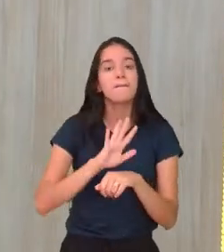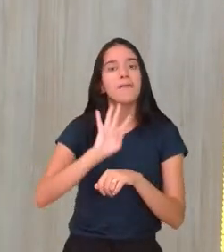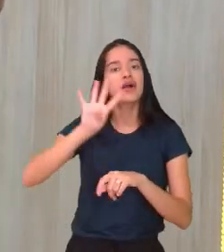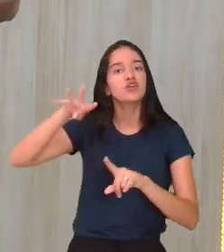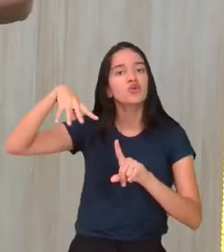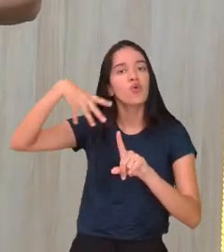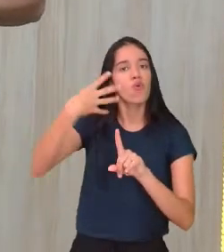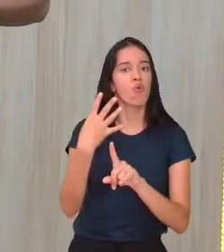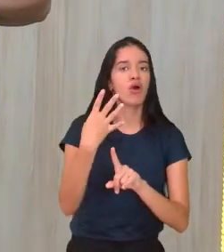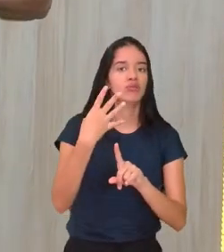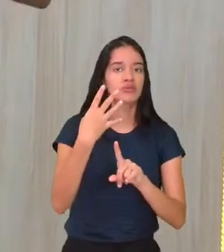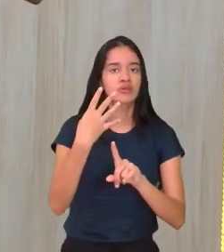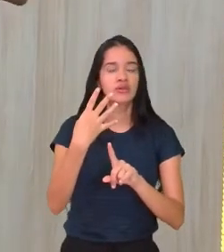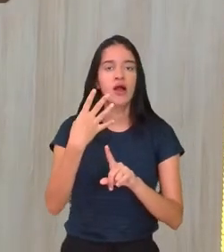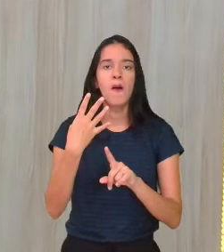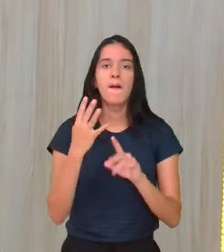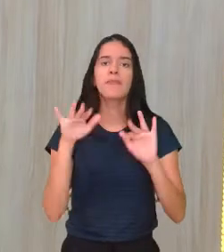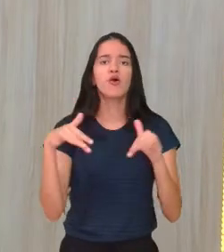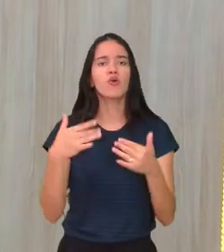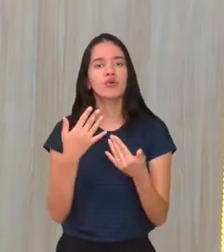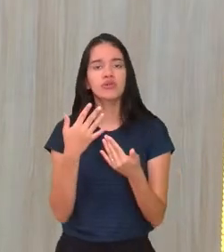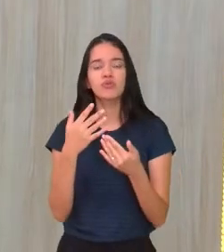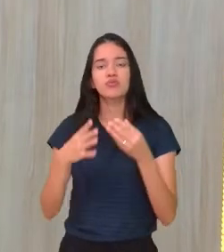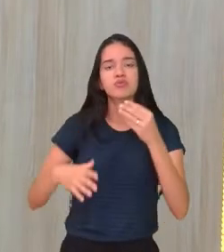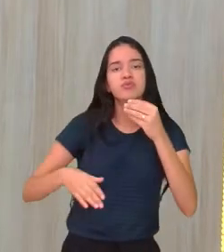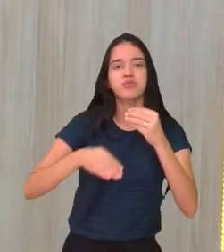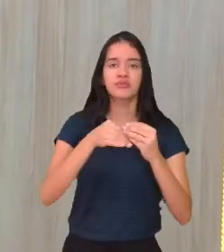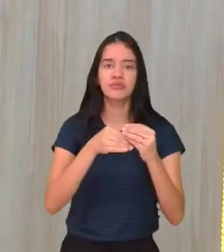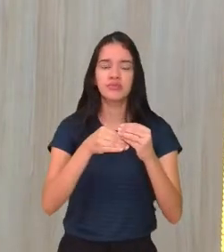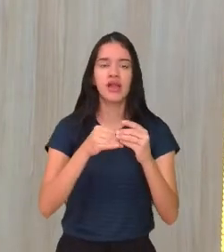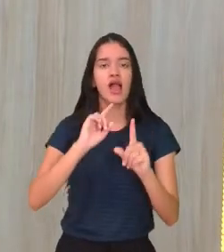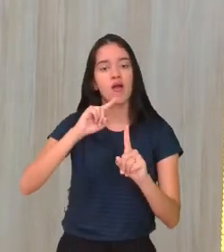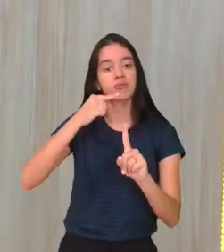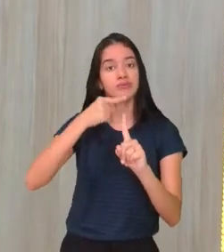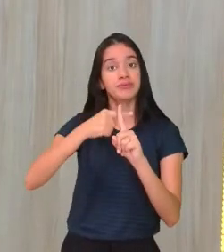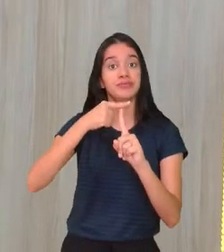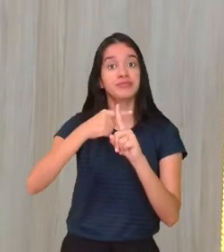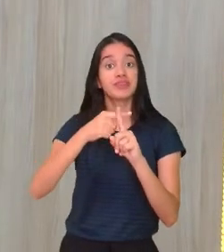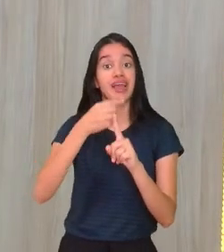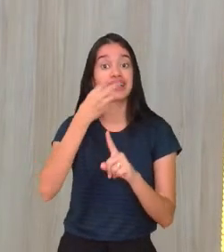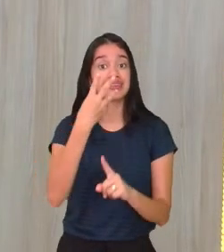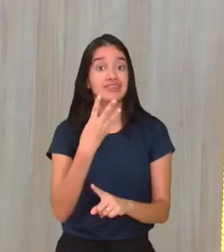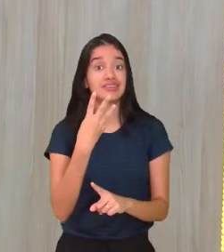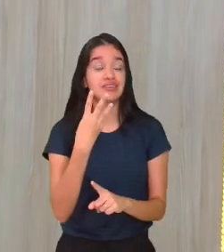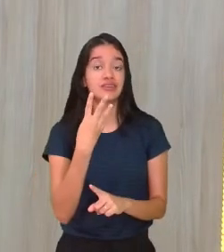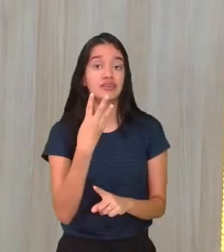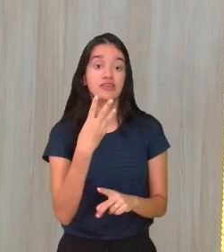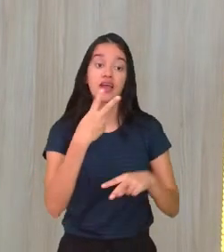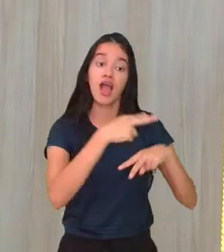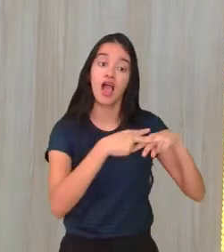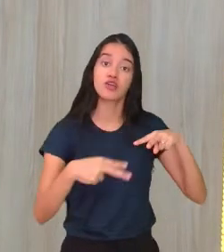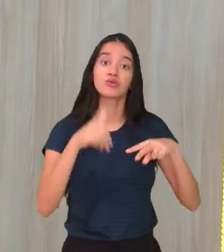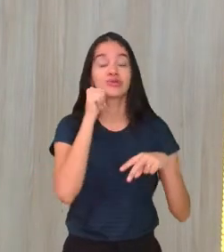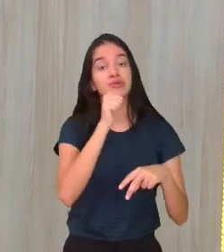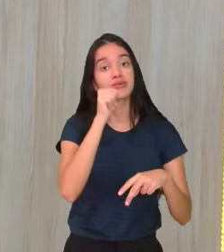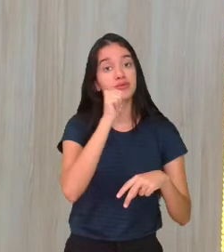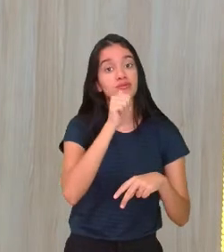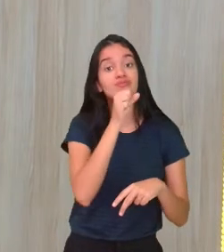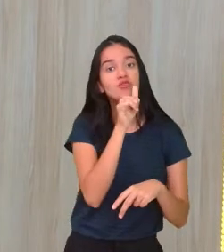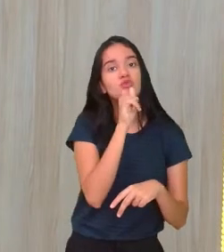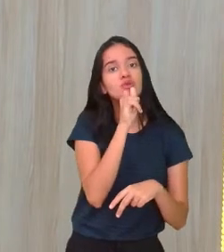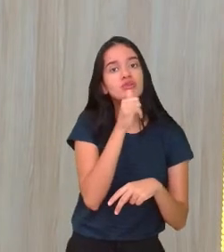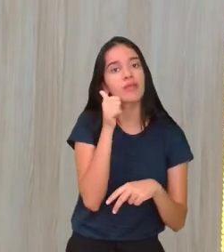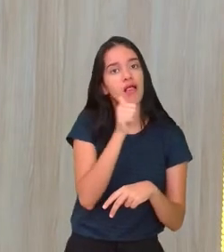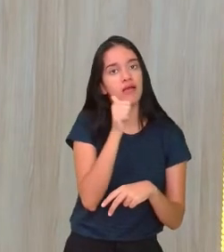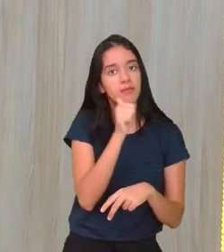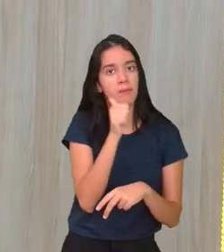4 possibilidades. Quando eu adicionei lá as 3 calças no exemplo da menina, a gente